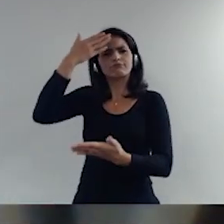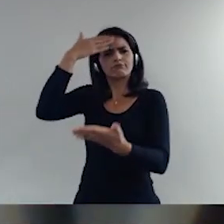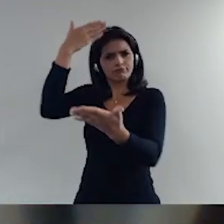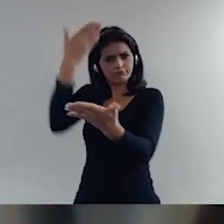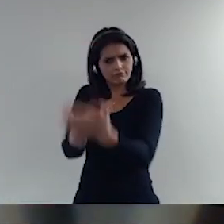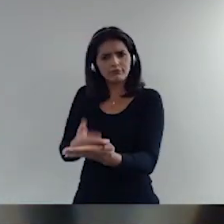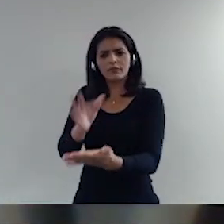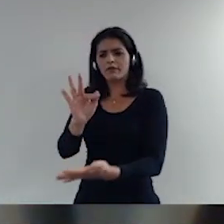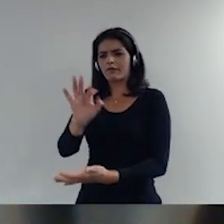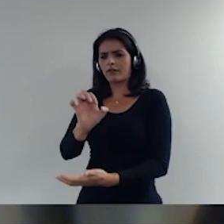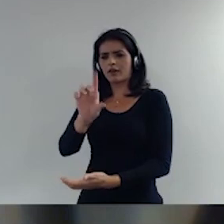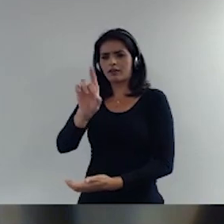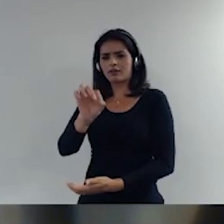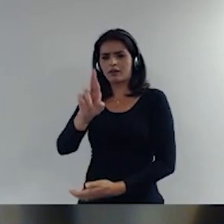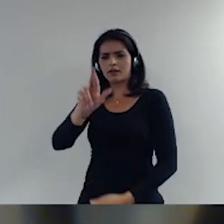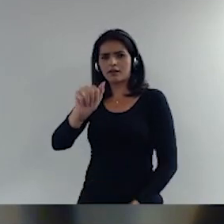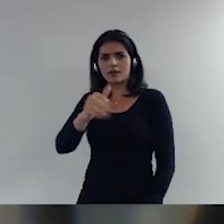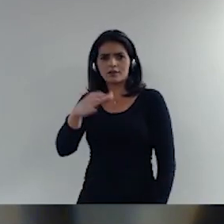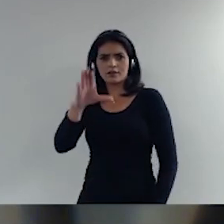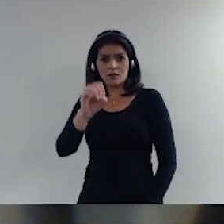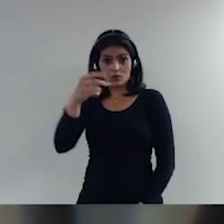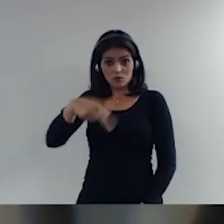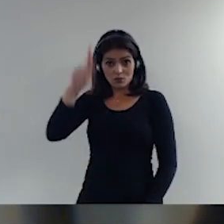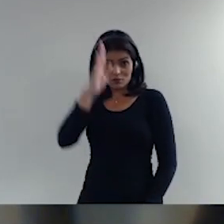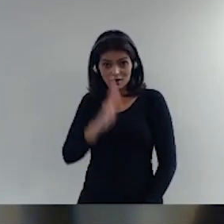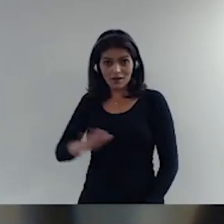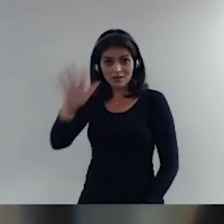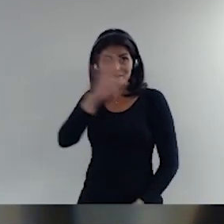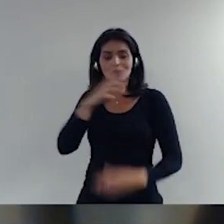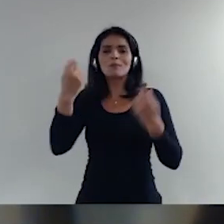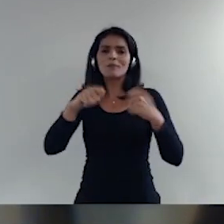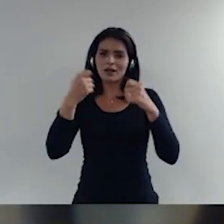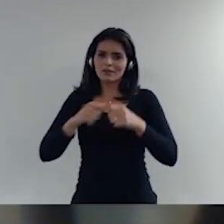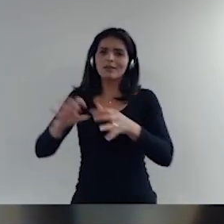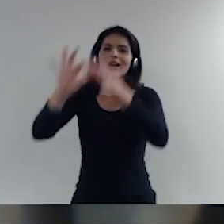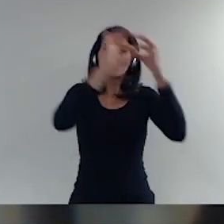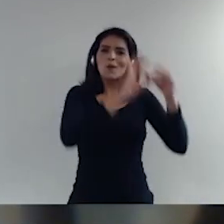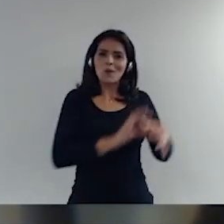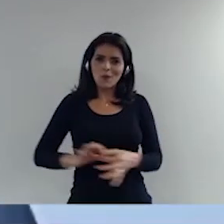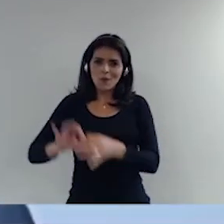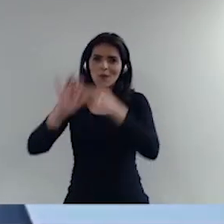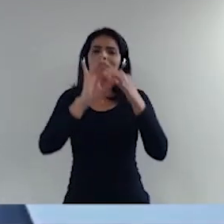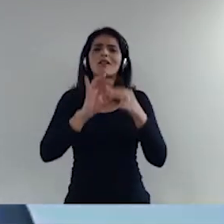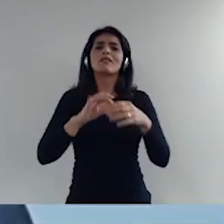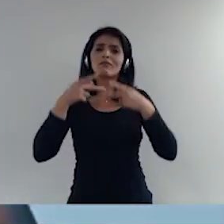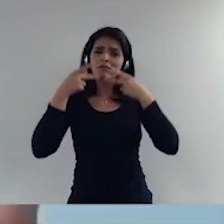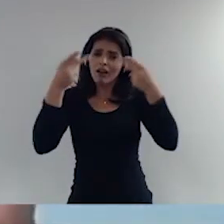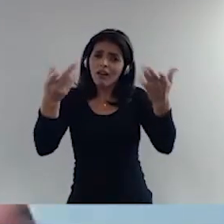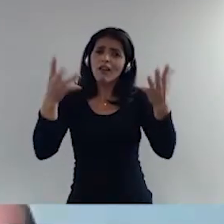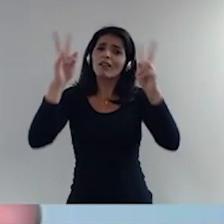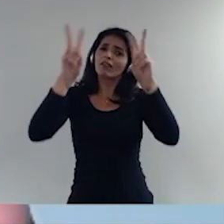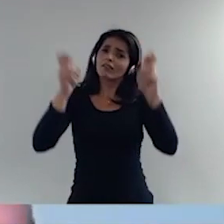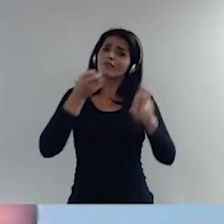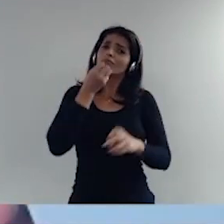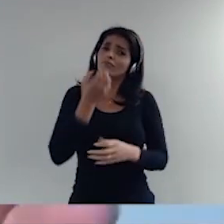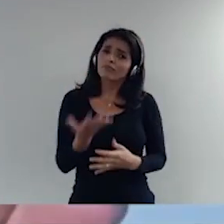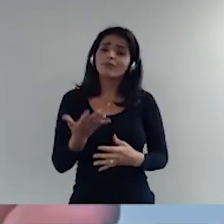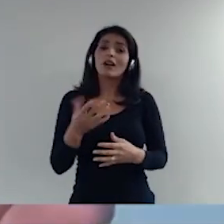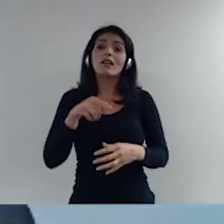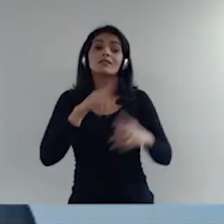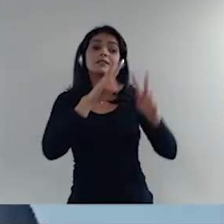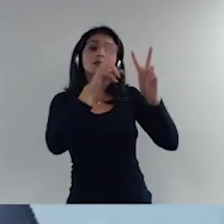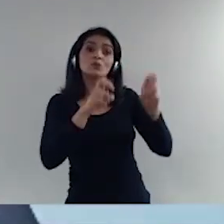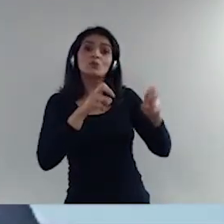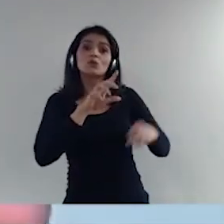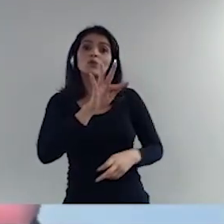federação deve ser efetivamente prestigiada em nosso país. É isso mesmo. E a gente sabe, a gente debate esse